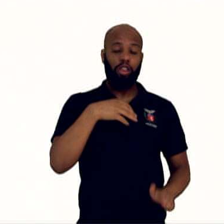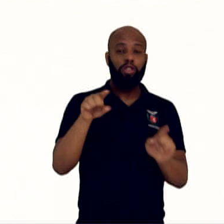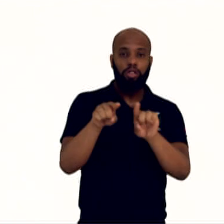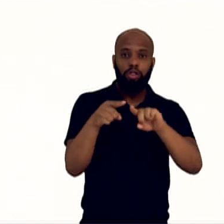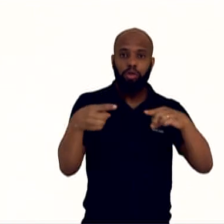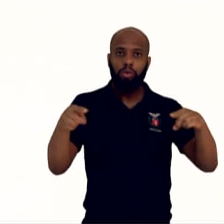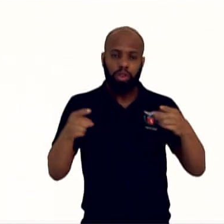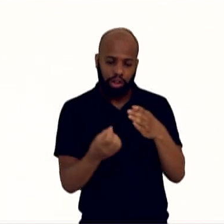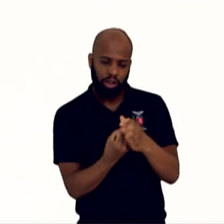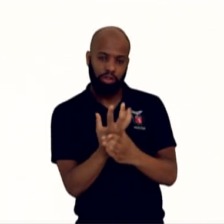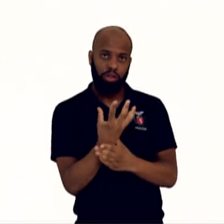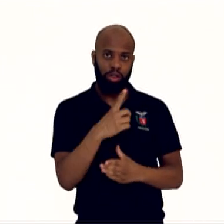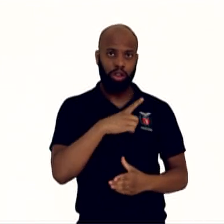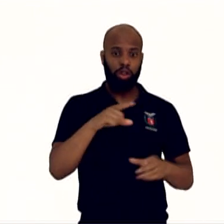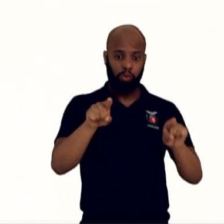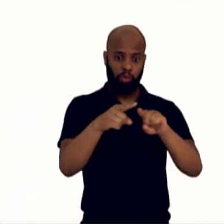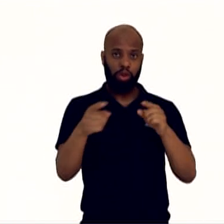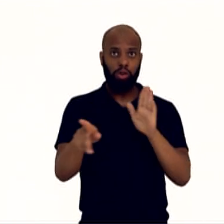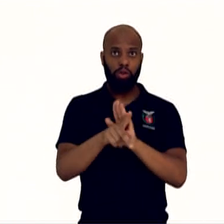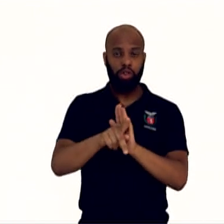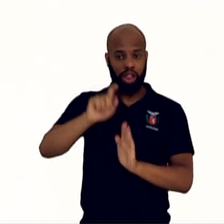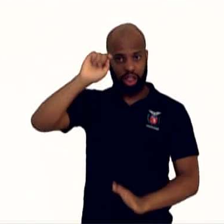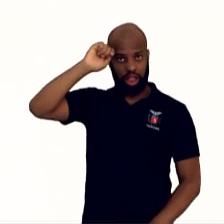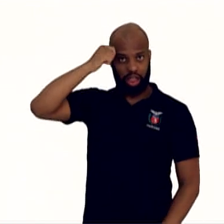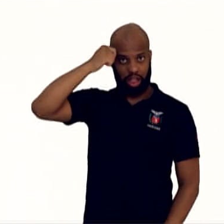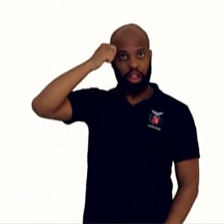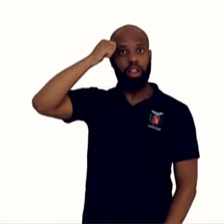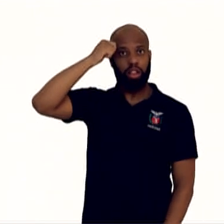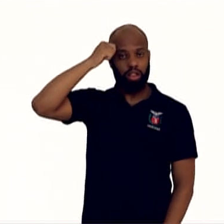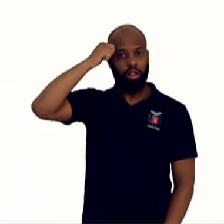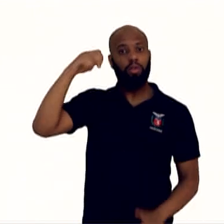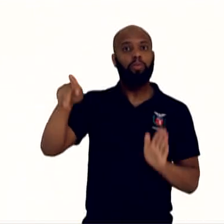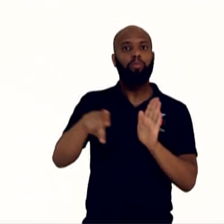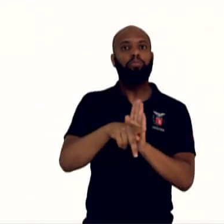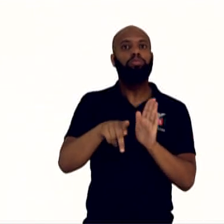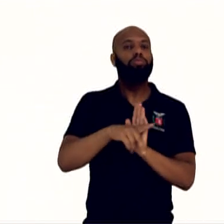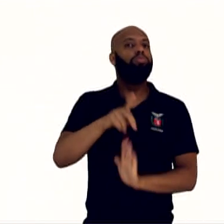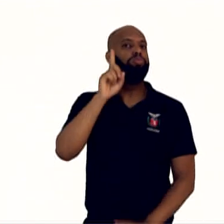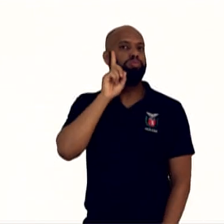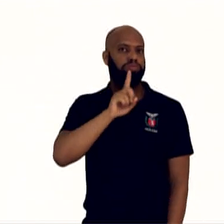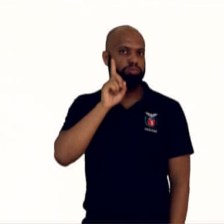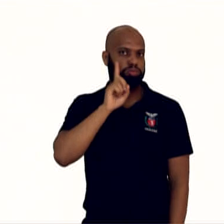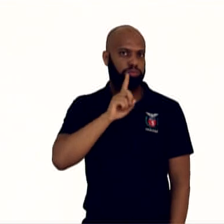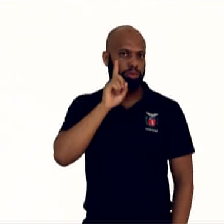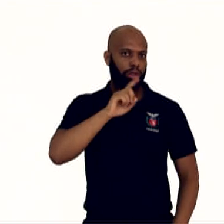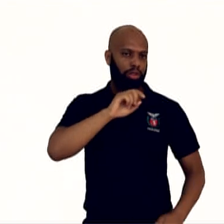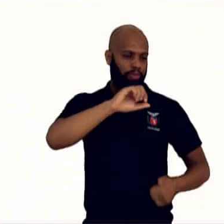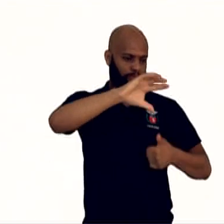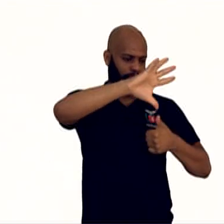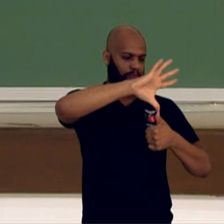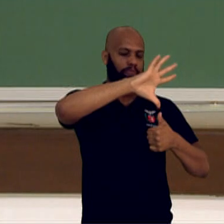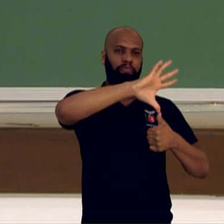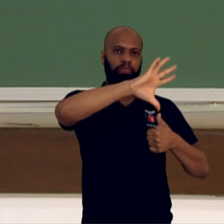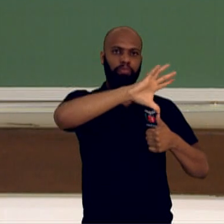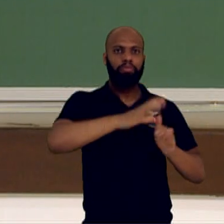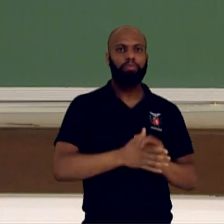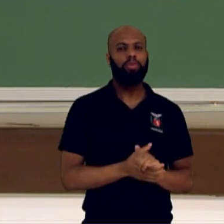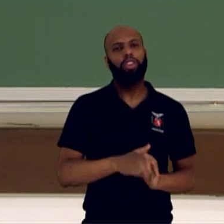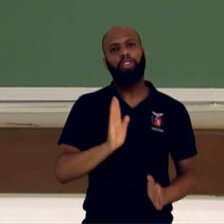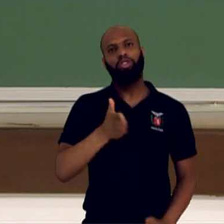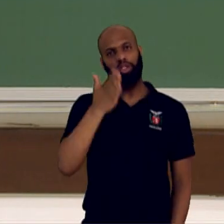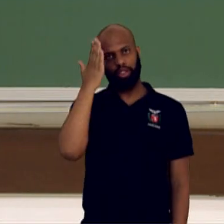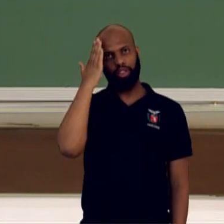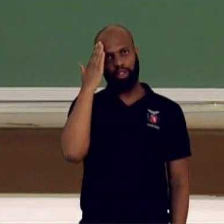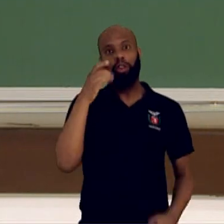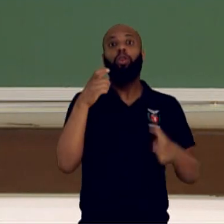surgiu através da música negra norte-americana. Muito bem, quando a gente fala em norte-americano, a gente já